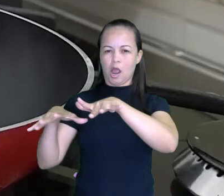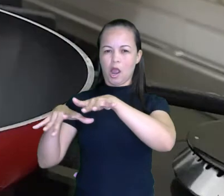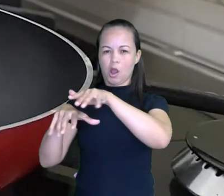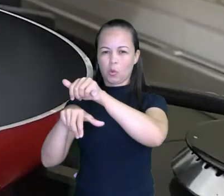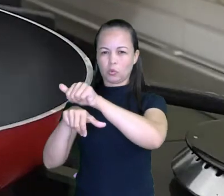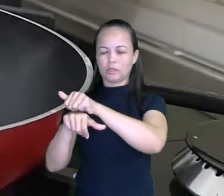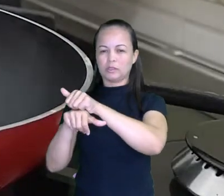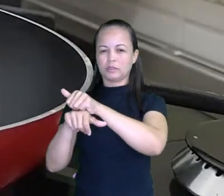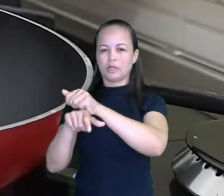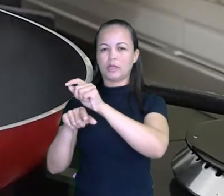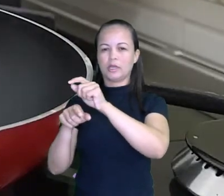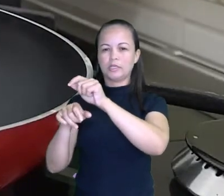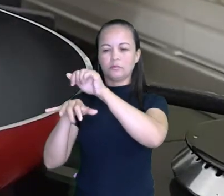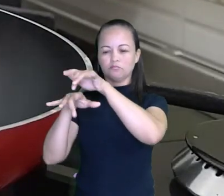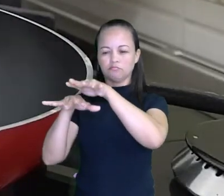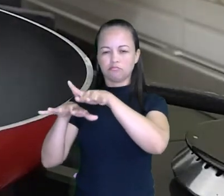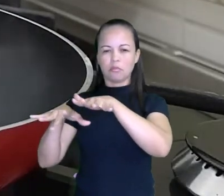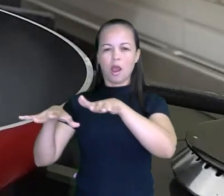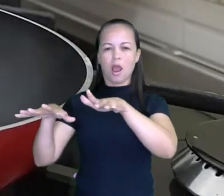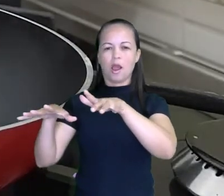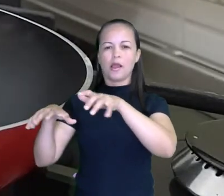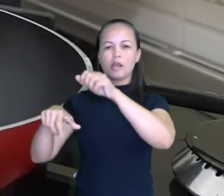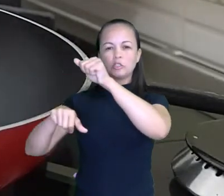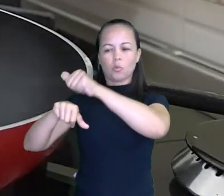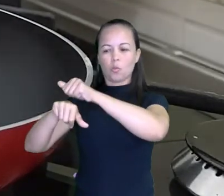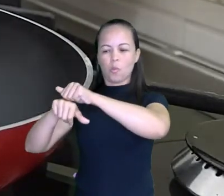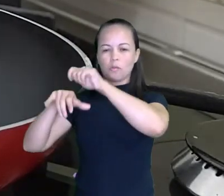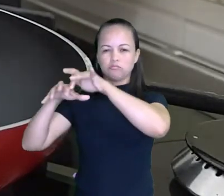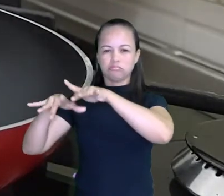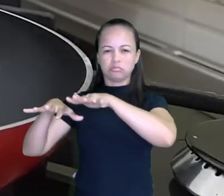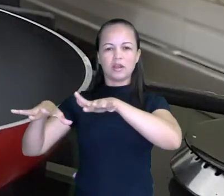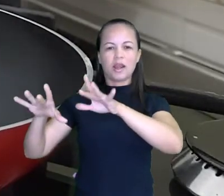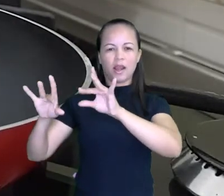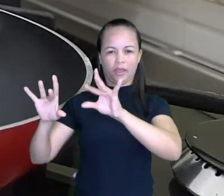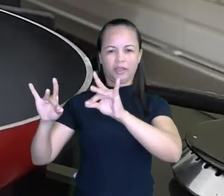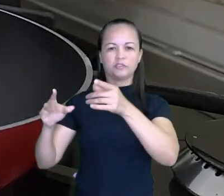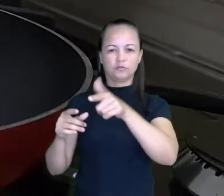E novamente podemos observar a água no estado líquido.